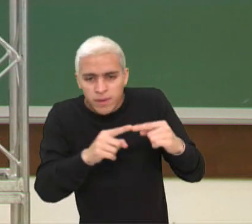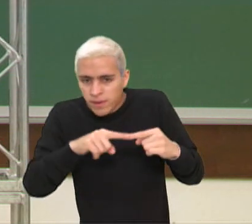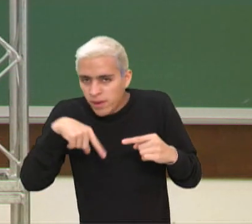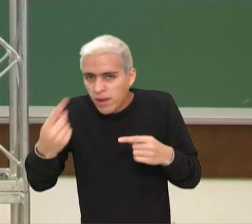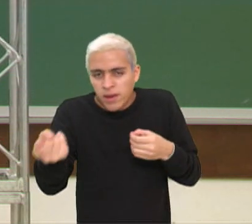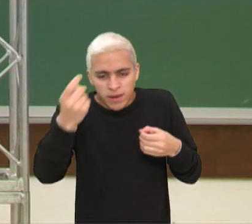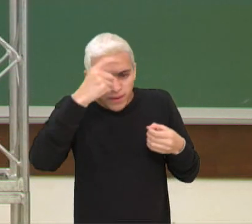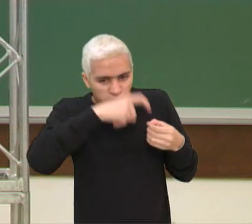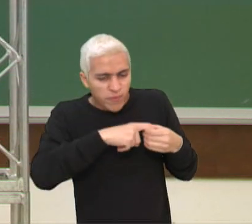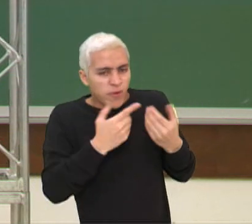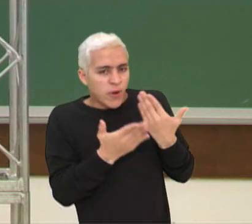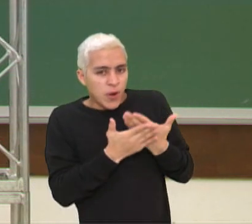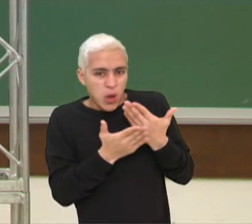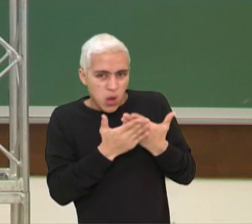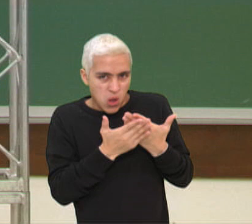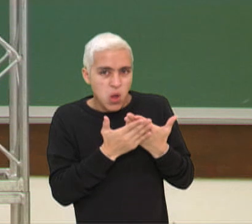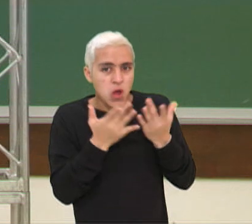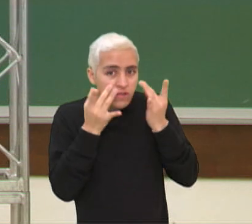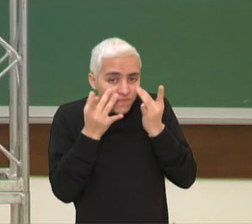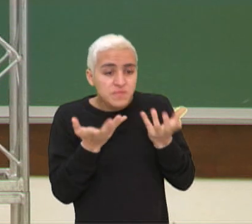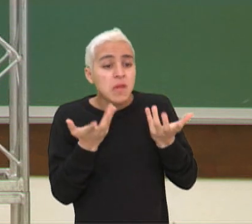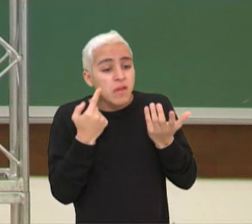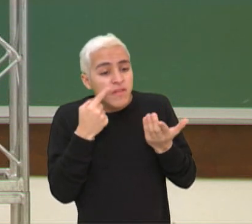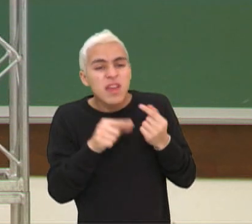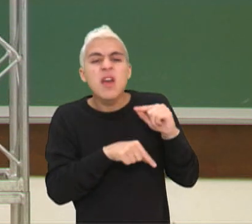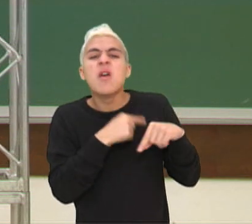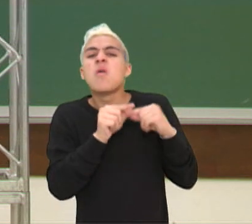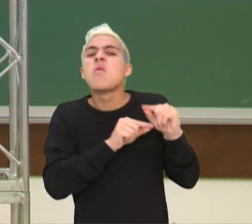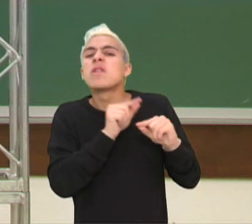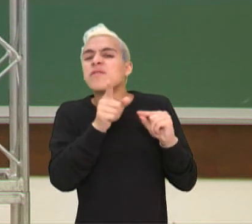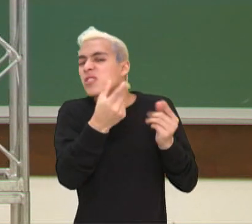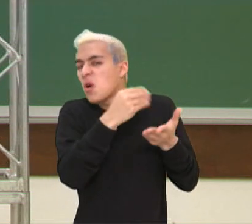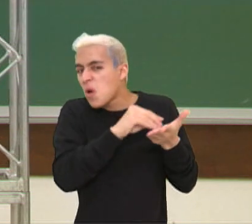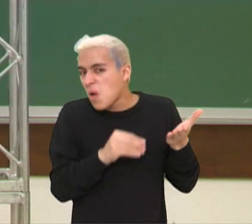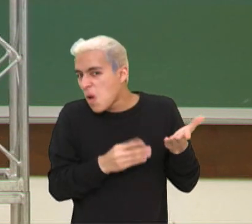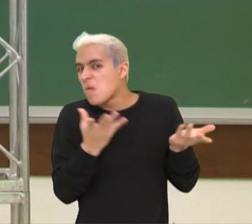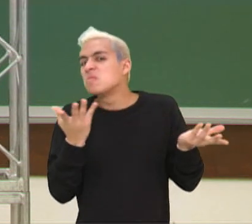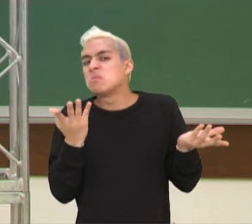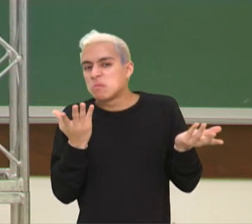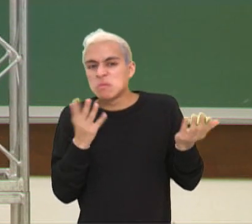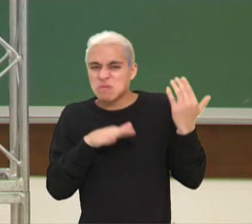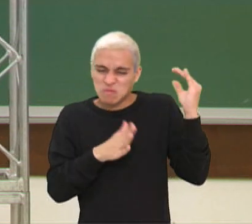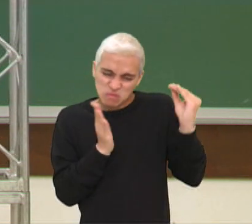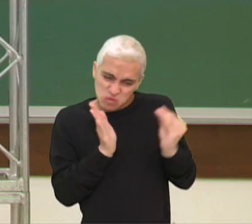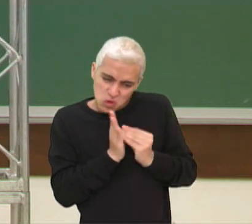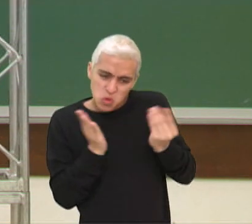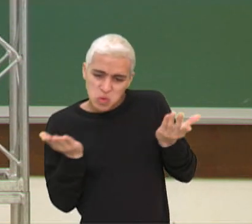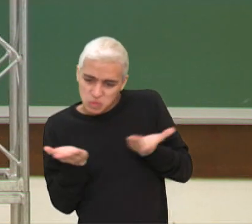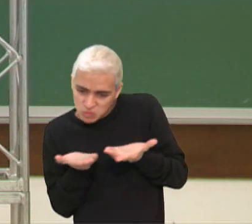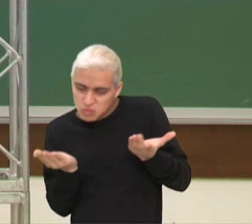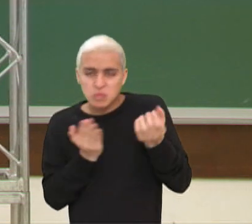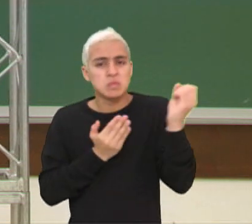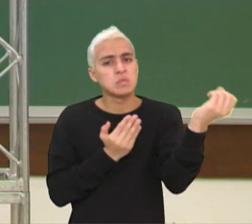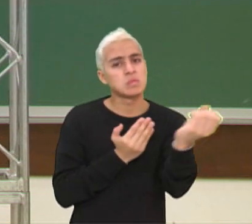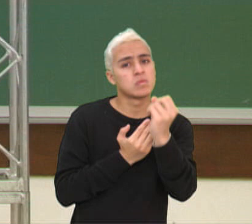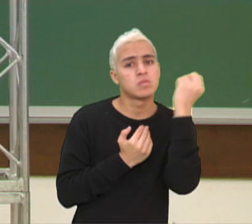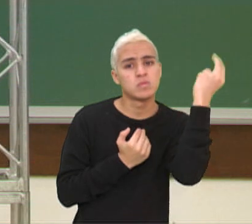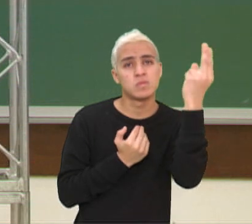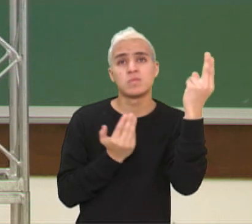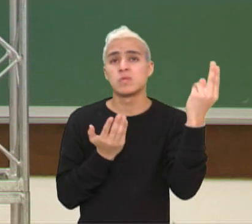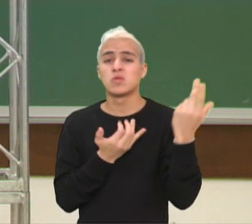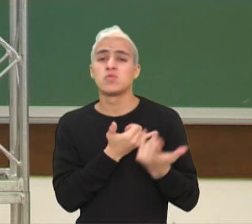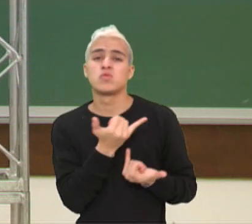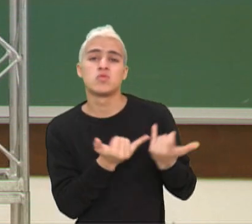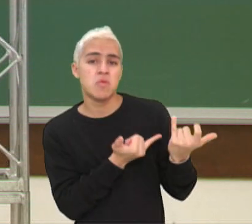gente voltar para a sala de aula, eu quero ver qual que é os jogos que você colocou além daqueles ali. Então, às vezes você colocou um jogo mais atual, um jogo, né,